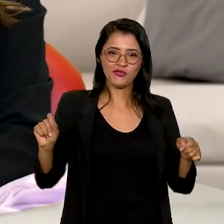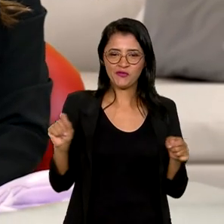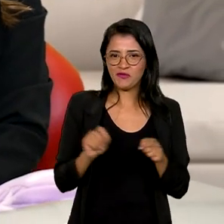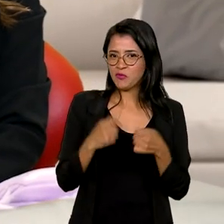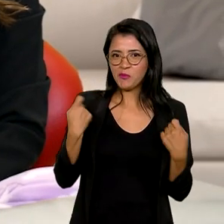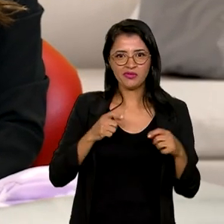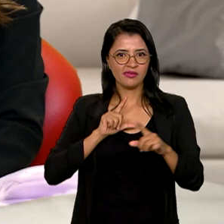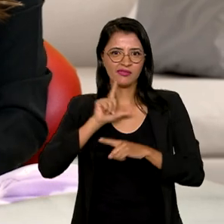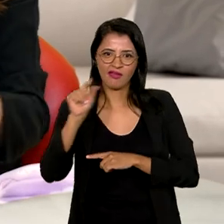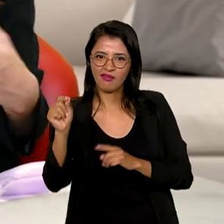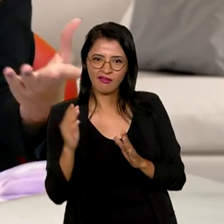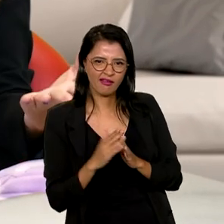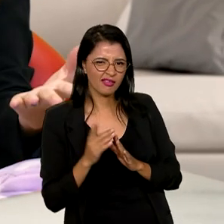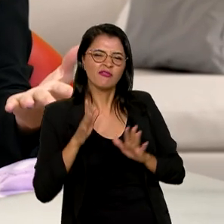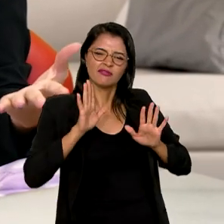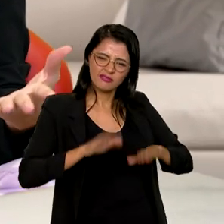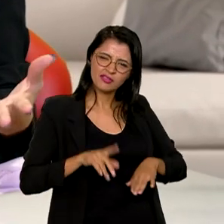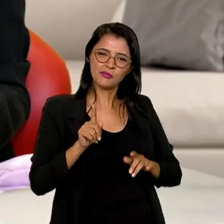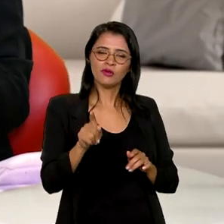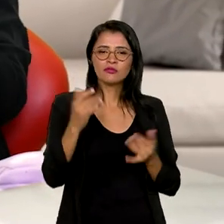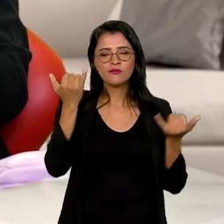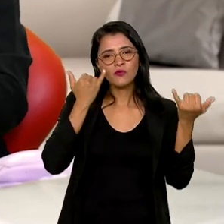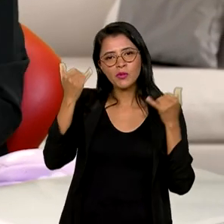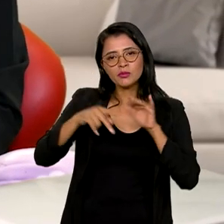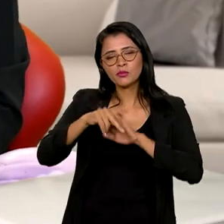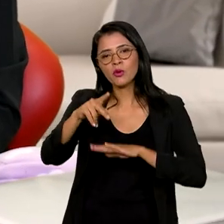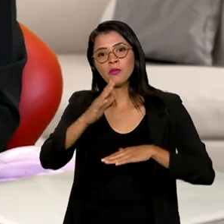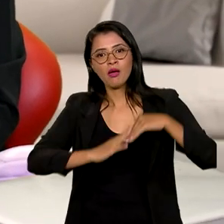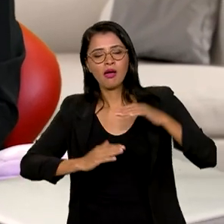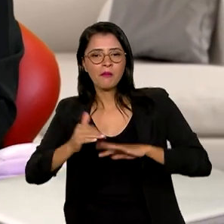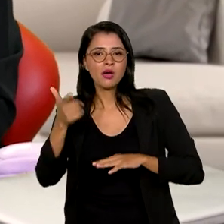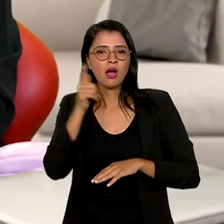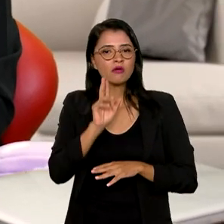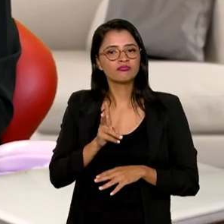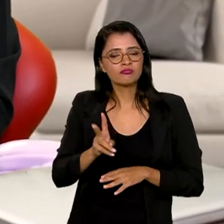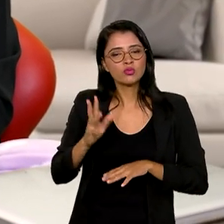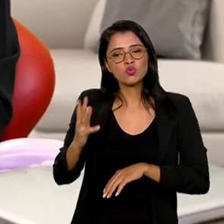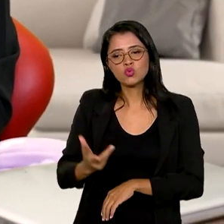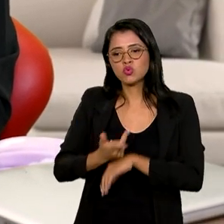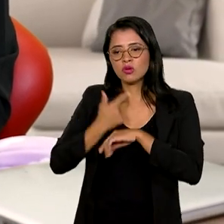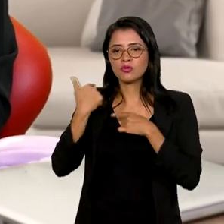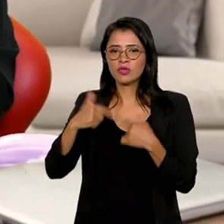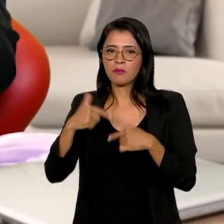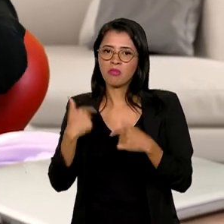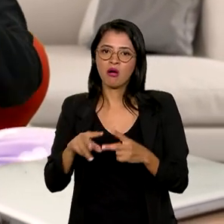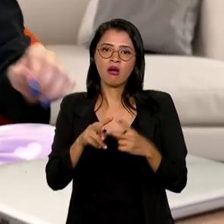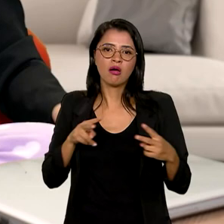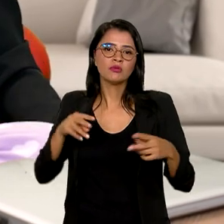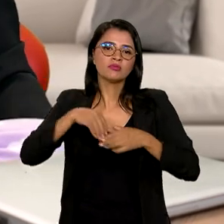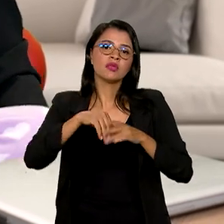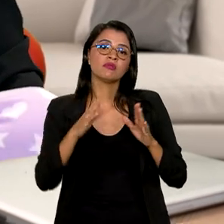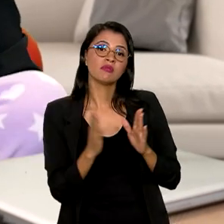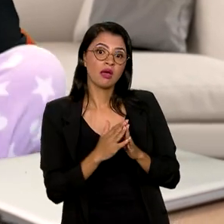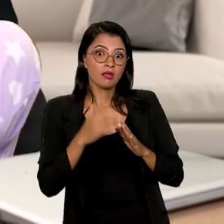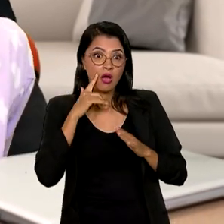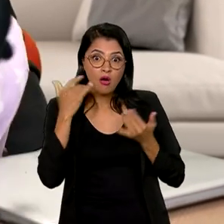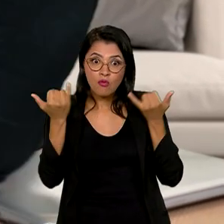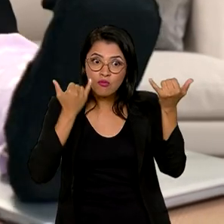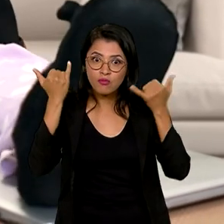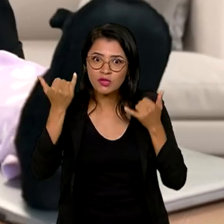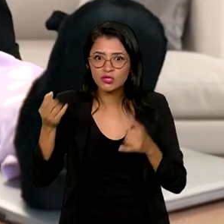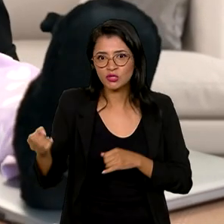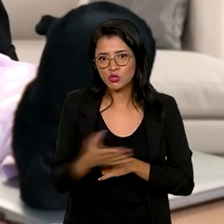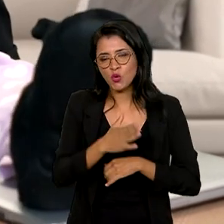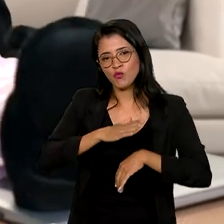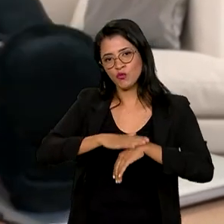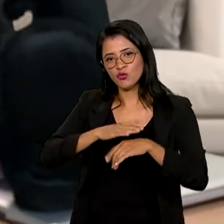sem sair de casa. Aprenda as informações práticas para manter a qualidade do trabalho remoto e fique bem atualizado nessa